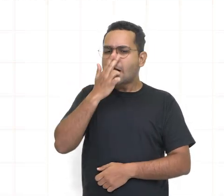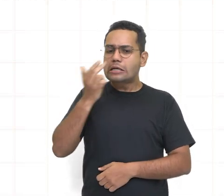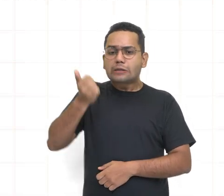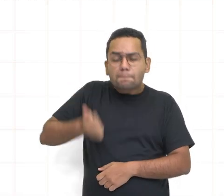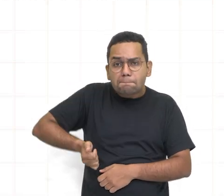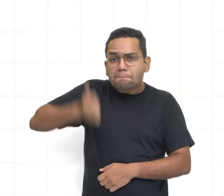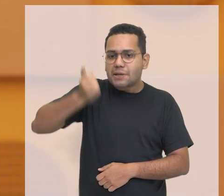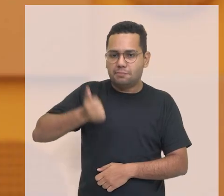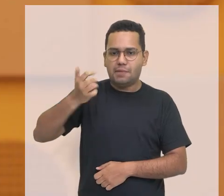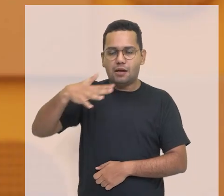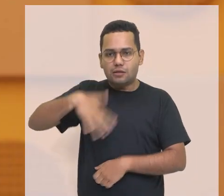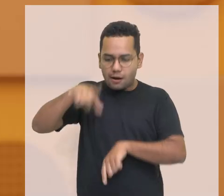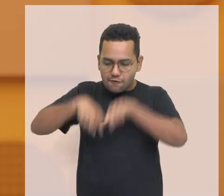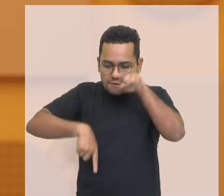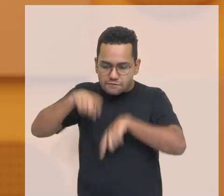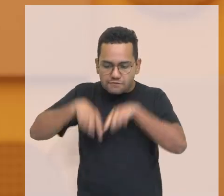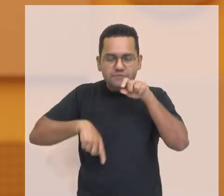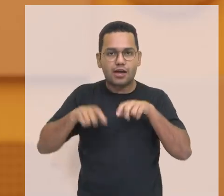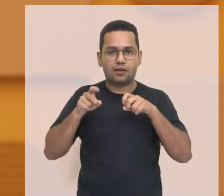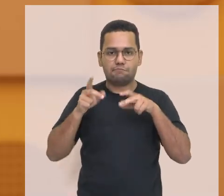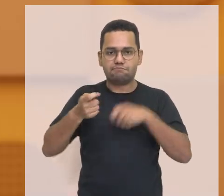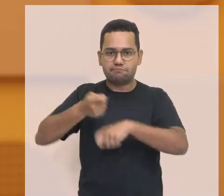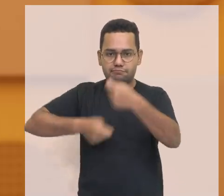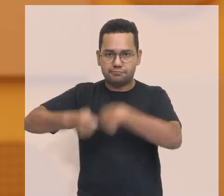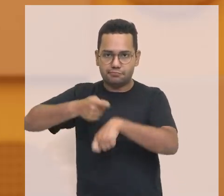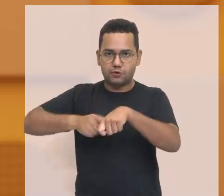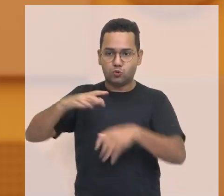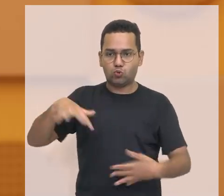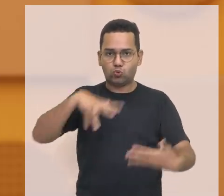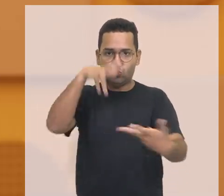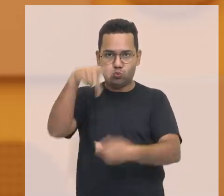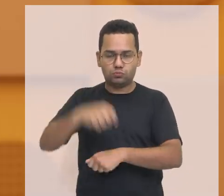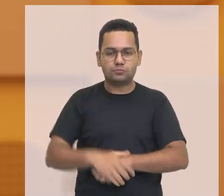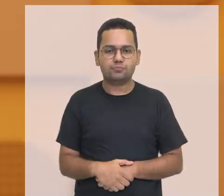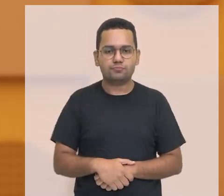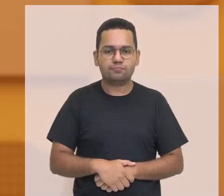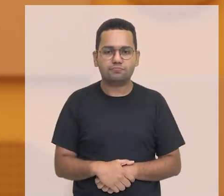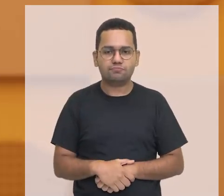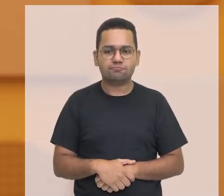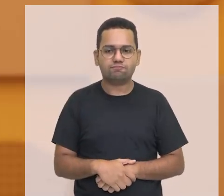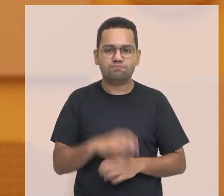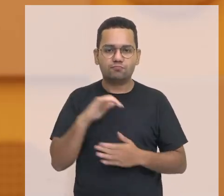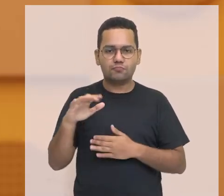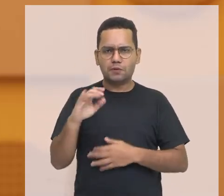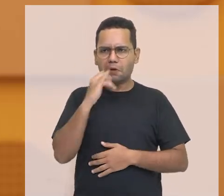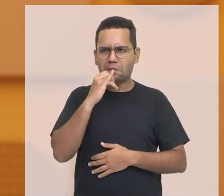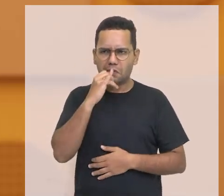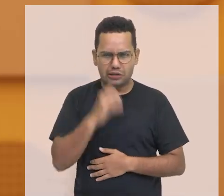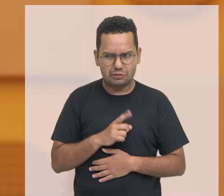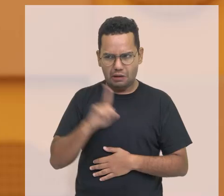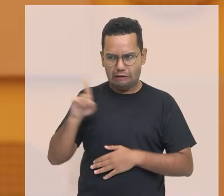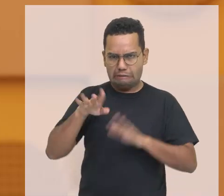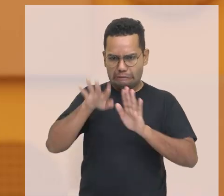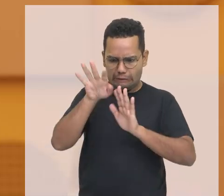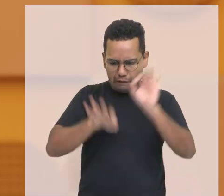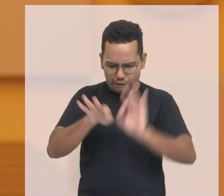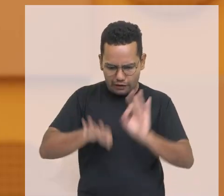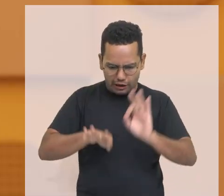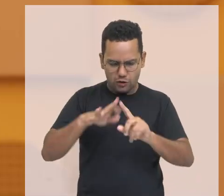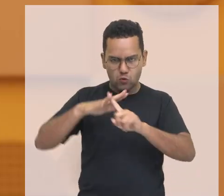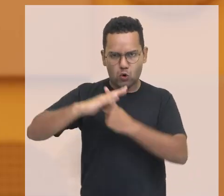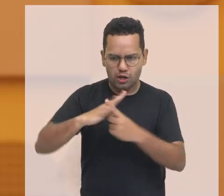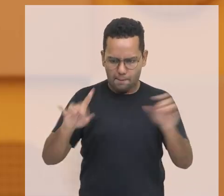Então, mais uma vez, quando a gente fala de modelos socialistas, não existe algo pronto e acabado, e sim algo